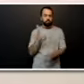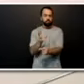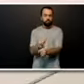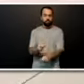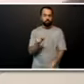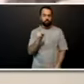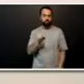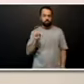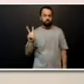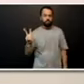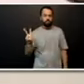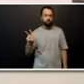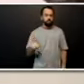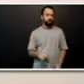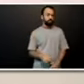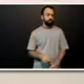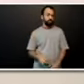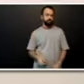12.